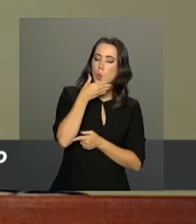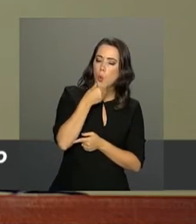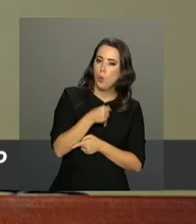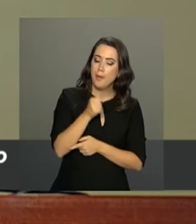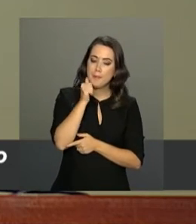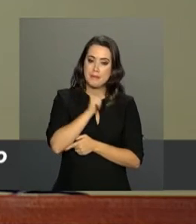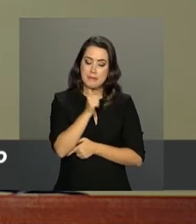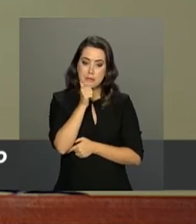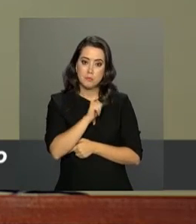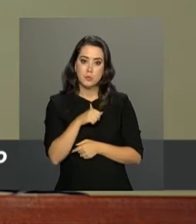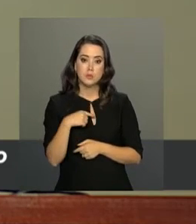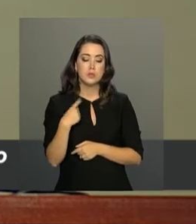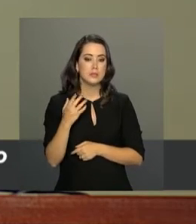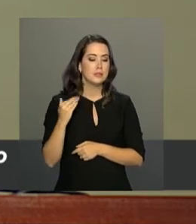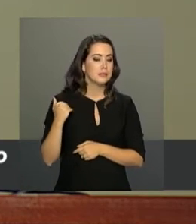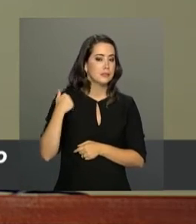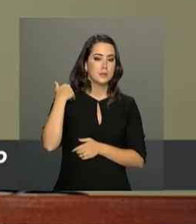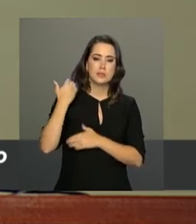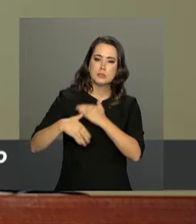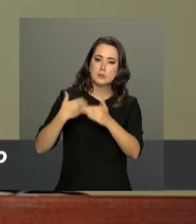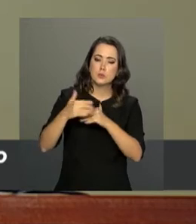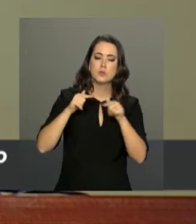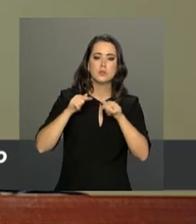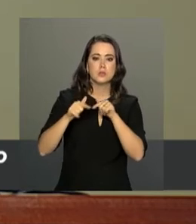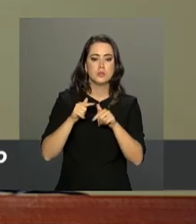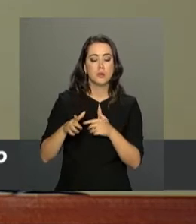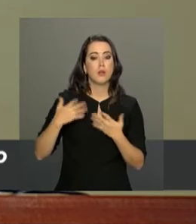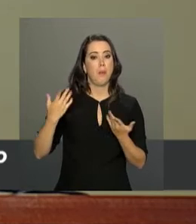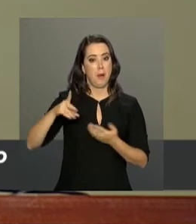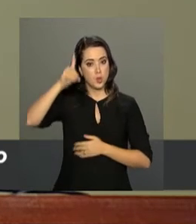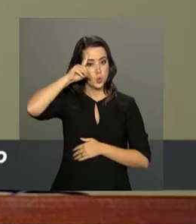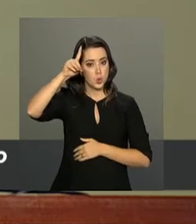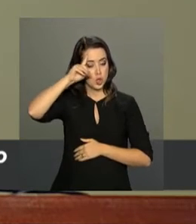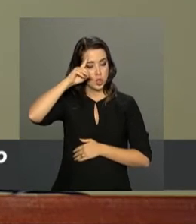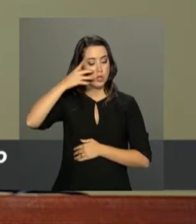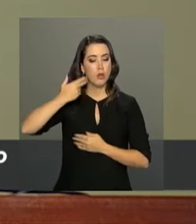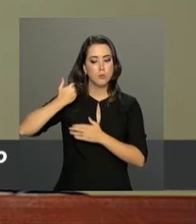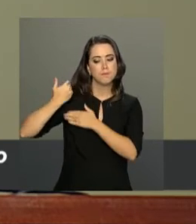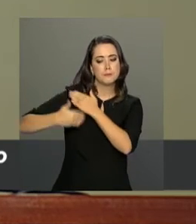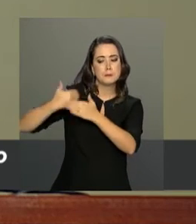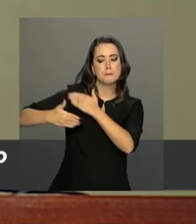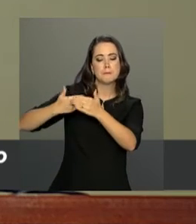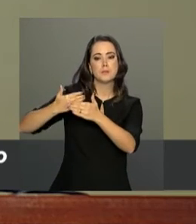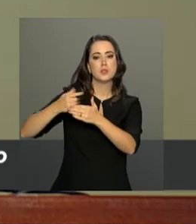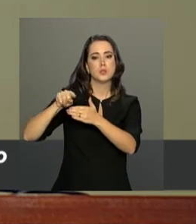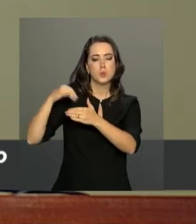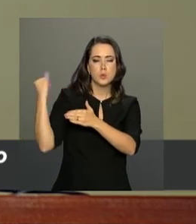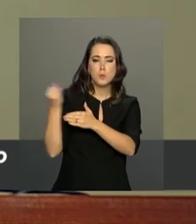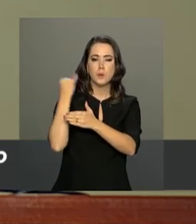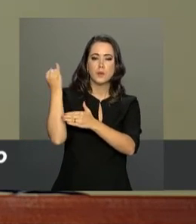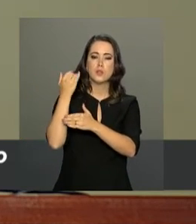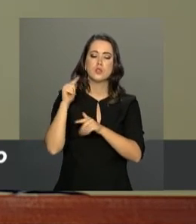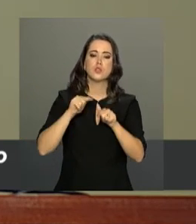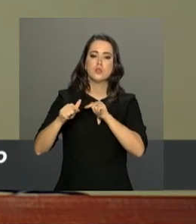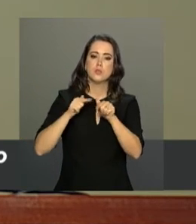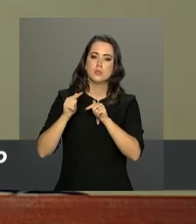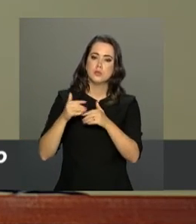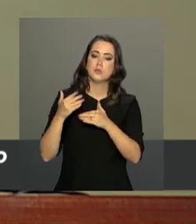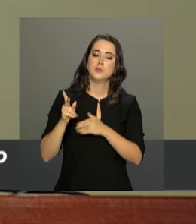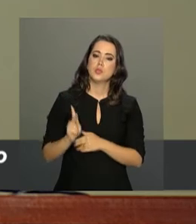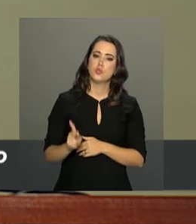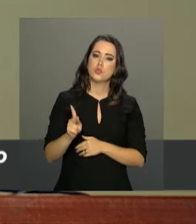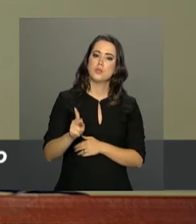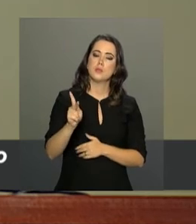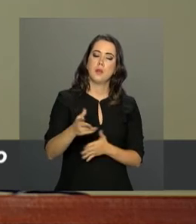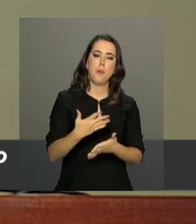mulheres que sobreleva adiante suas tarefas de rotina deixar ao longo do tempo um legado de constante